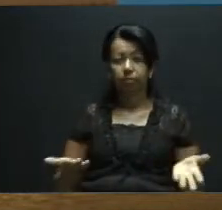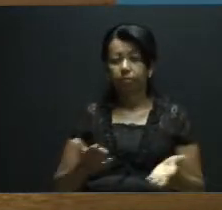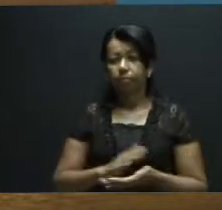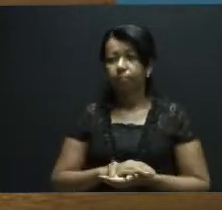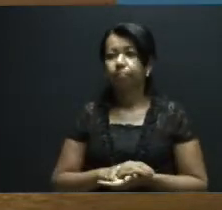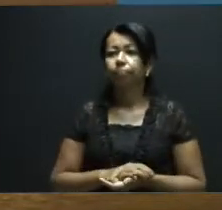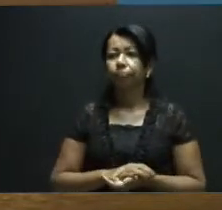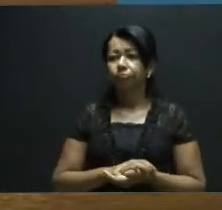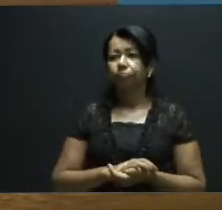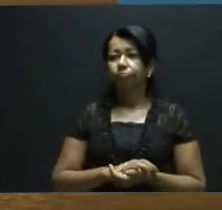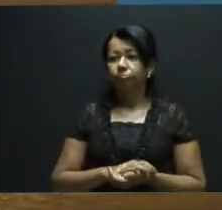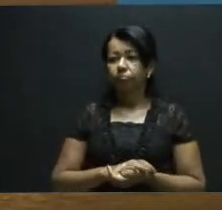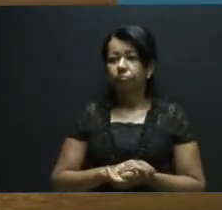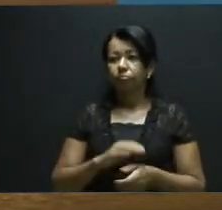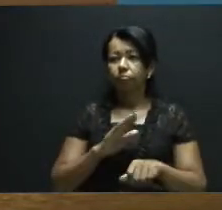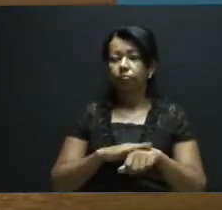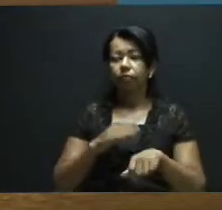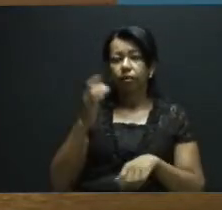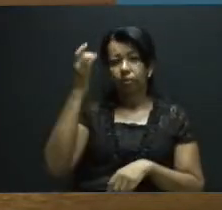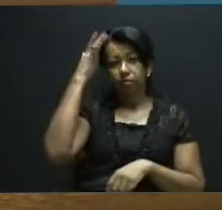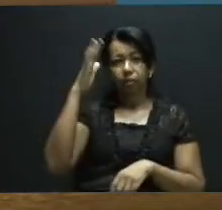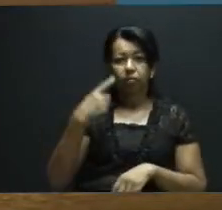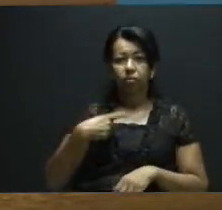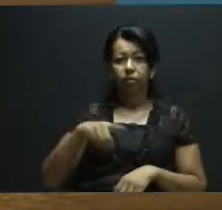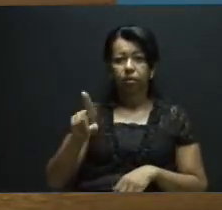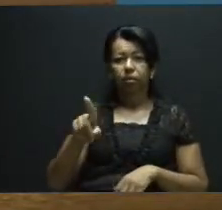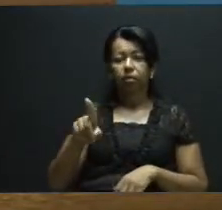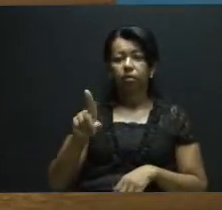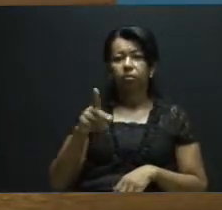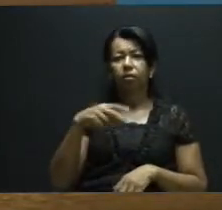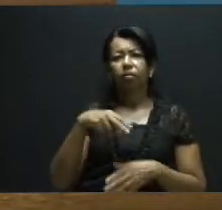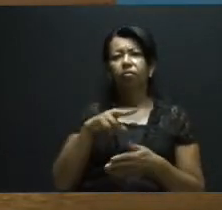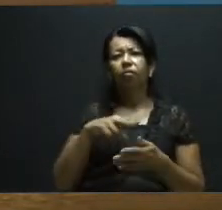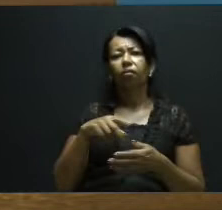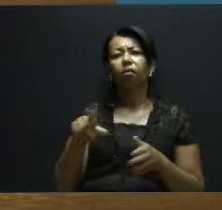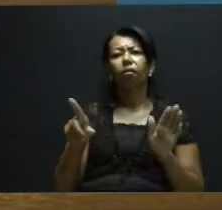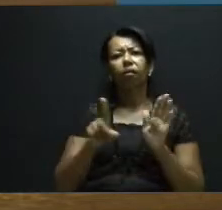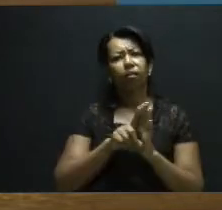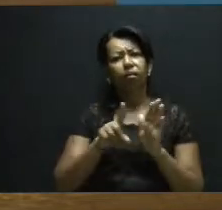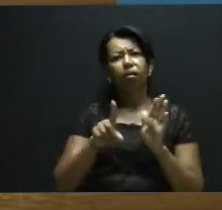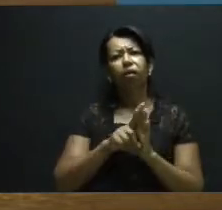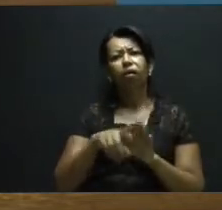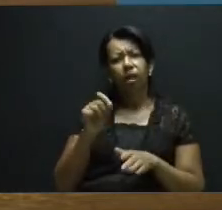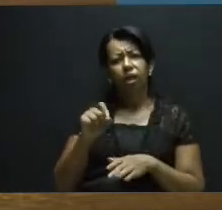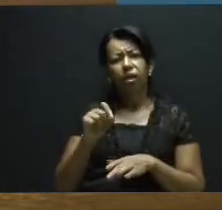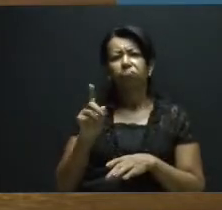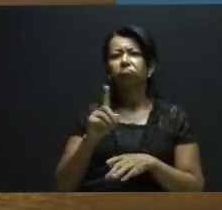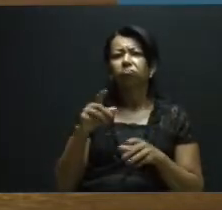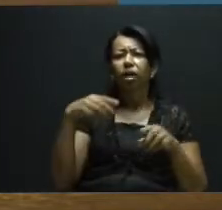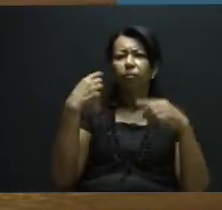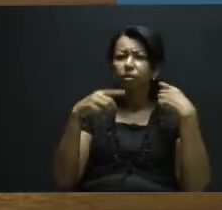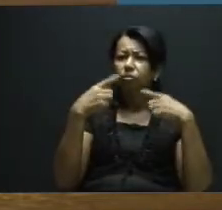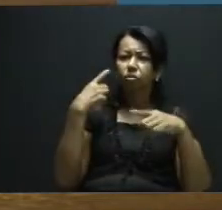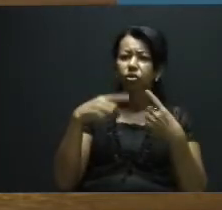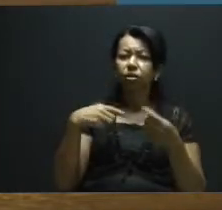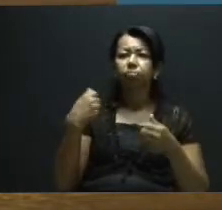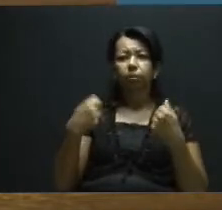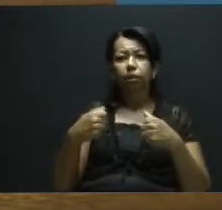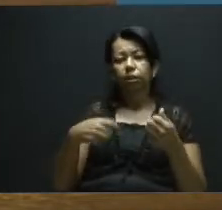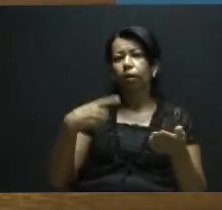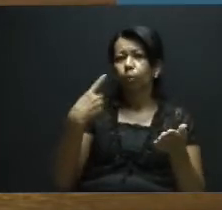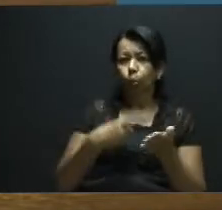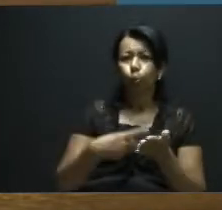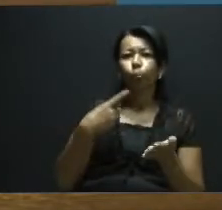é muito mais fácil e lá a lei é isso aí tá certa não vamos discutir vamos cumprir